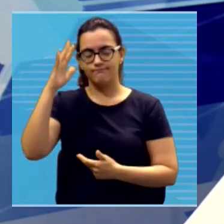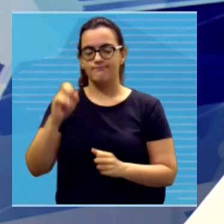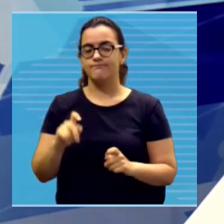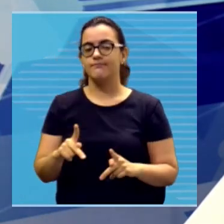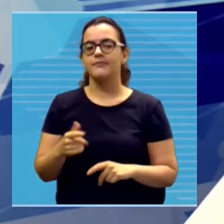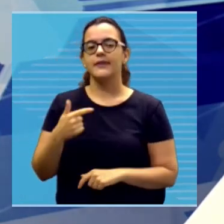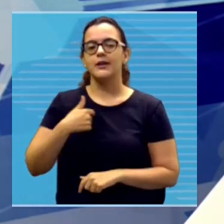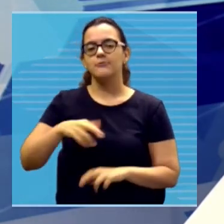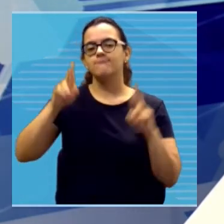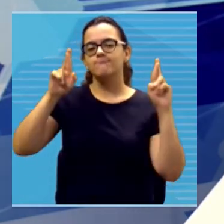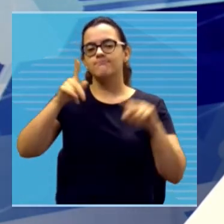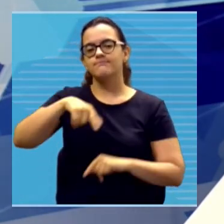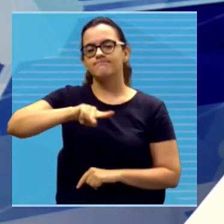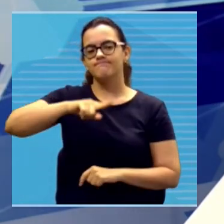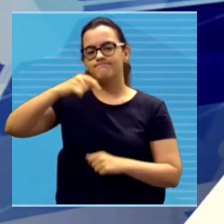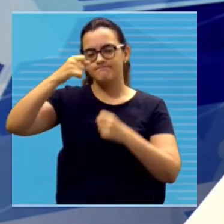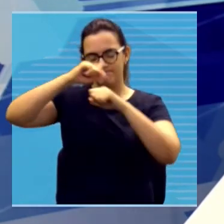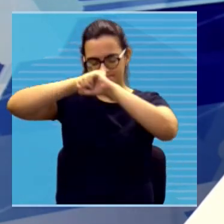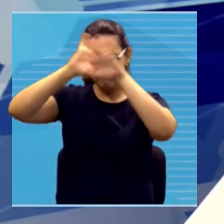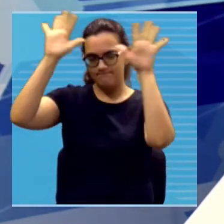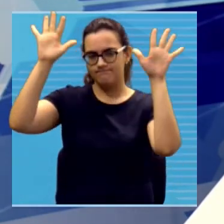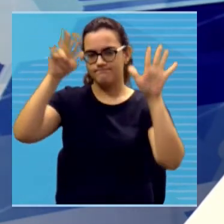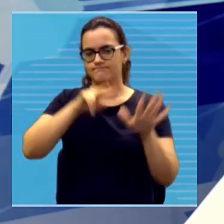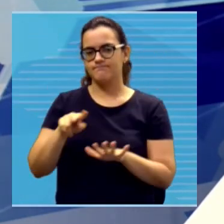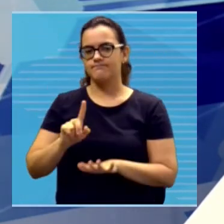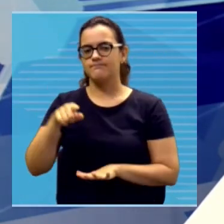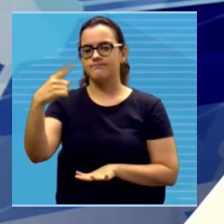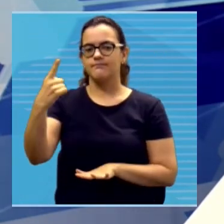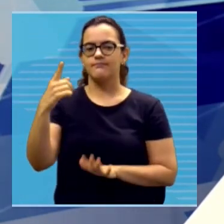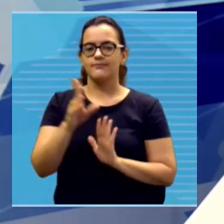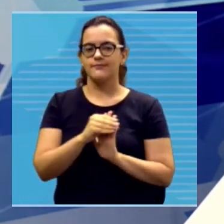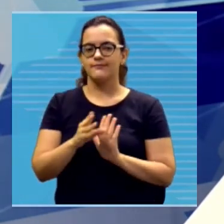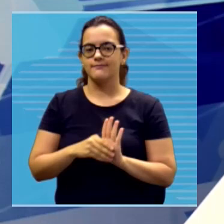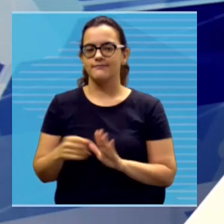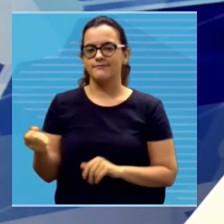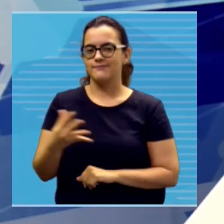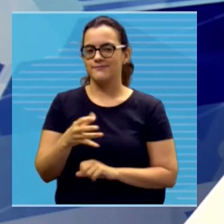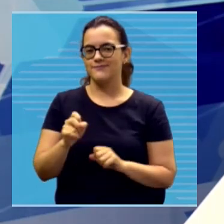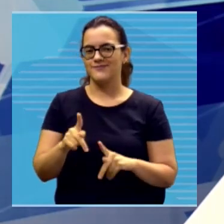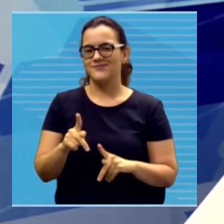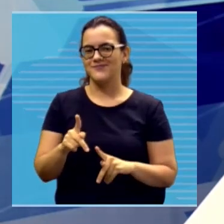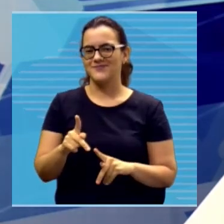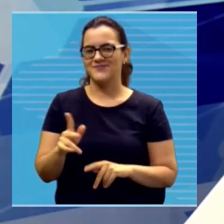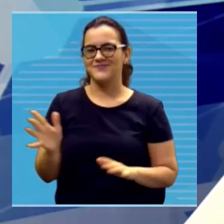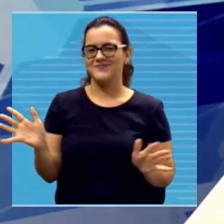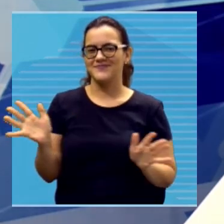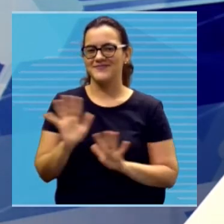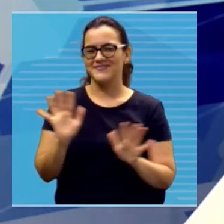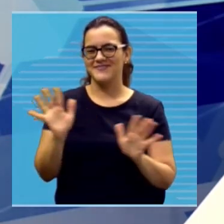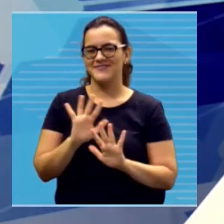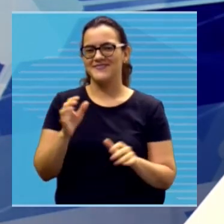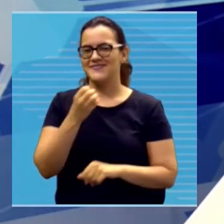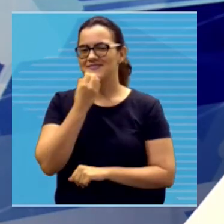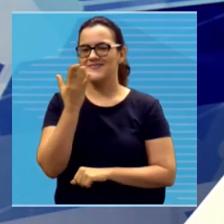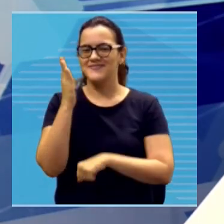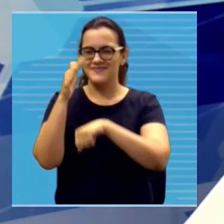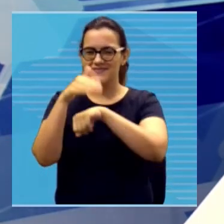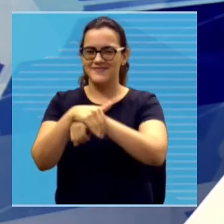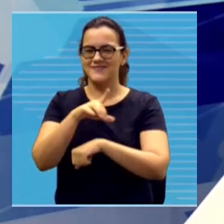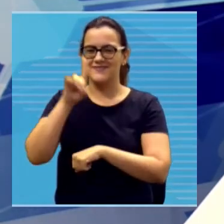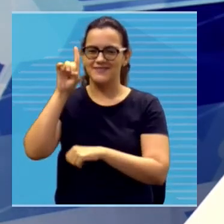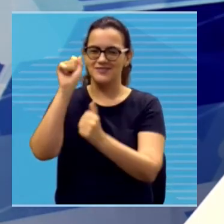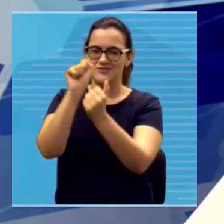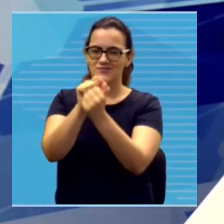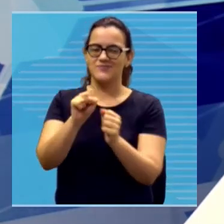das últimas dúvidas até porque na próxima semana eu parte que já é assunto novo a gente se despede com aquele boa noite fica com Deus